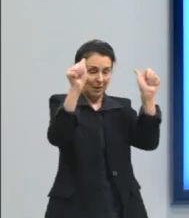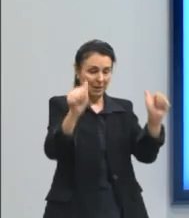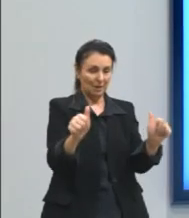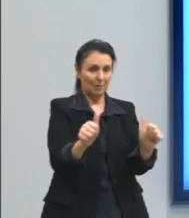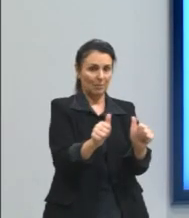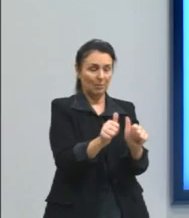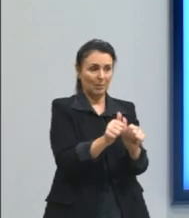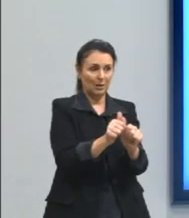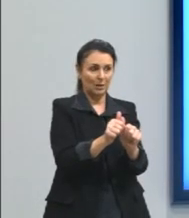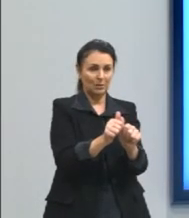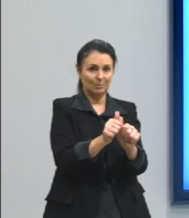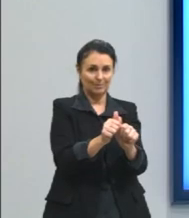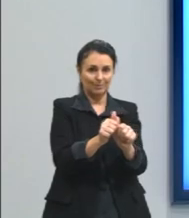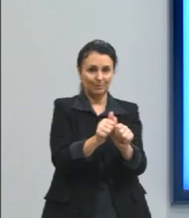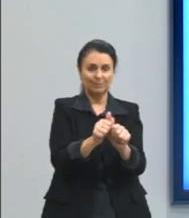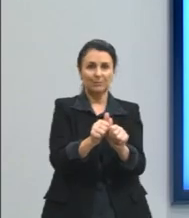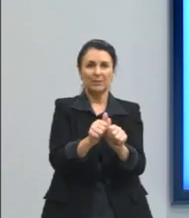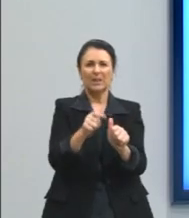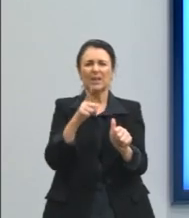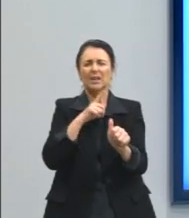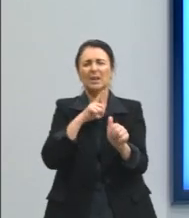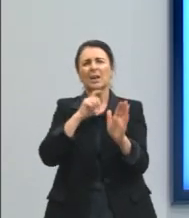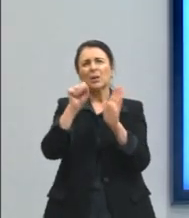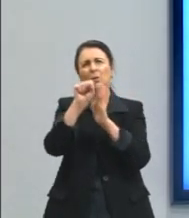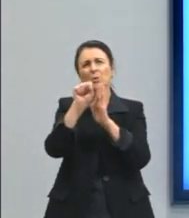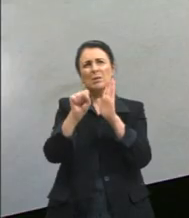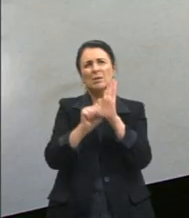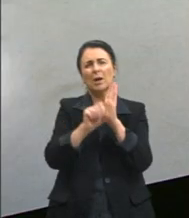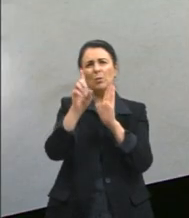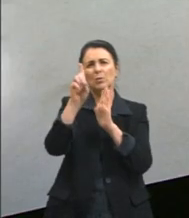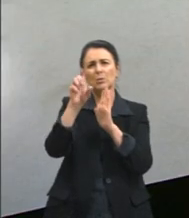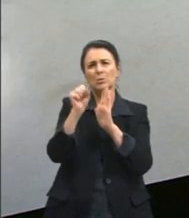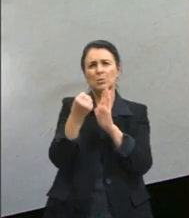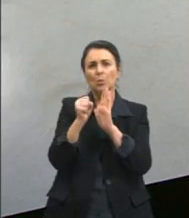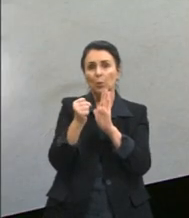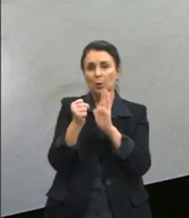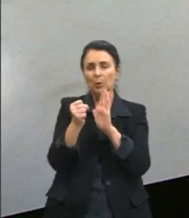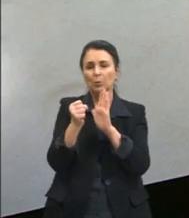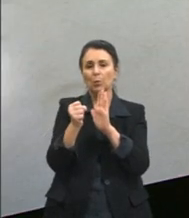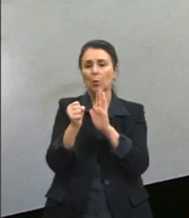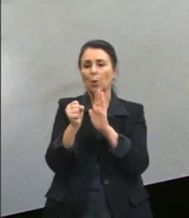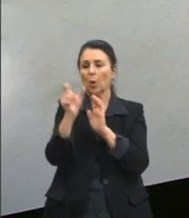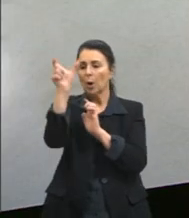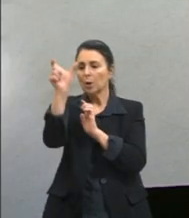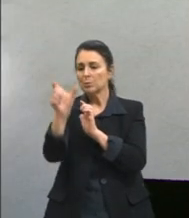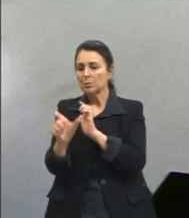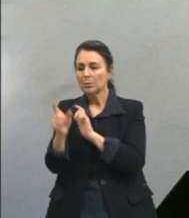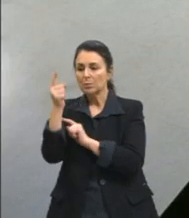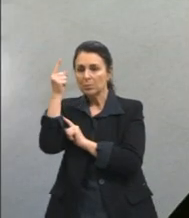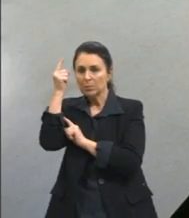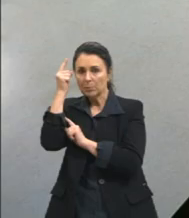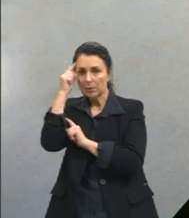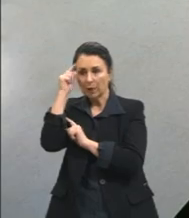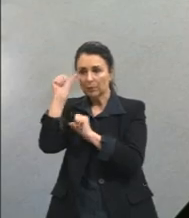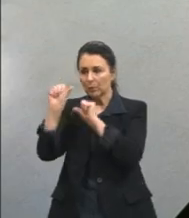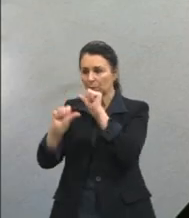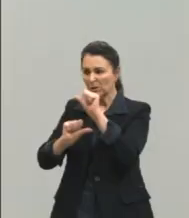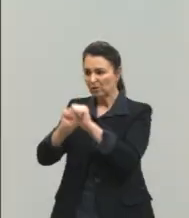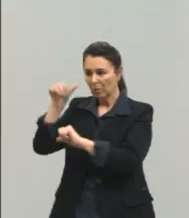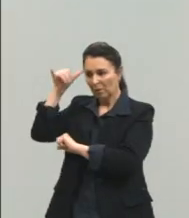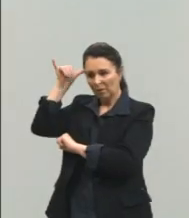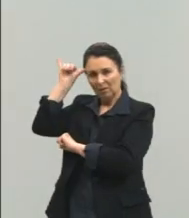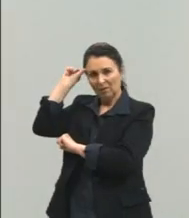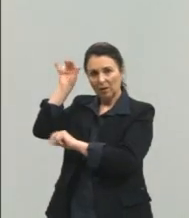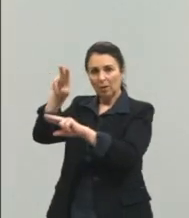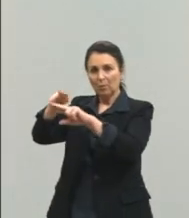Sim, e fake news não é de hoje, né? A gente viu lá no século XVIII? No século XVIII, as pessoas achando que iam virar vacas por terem tomado